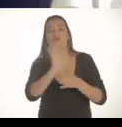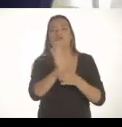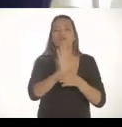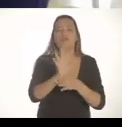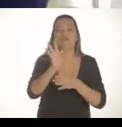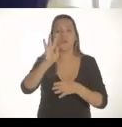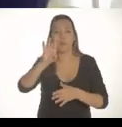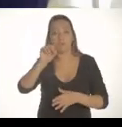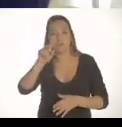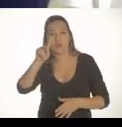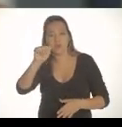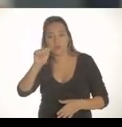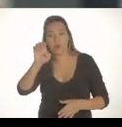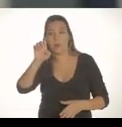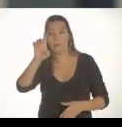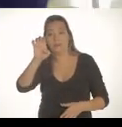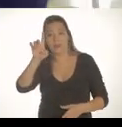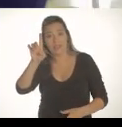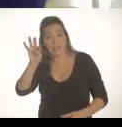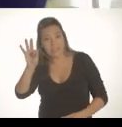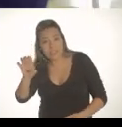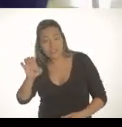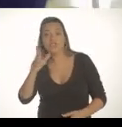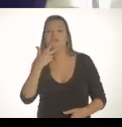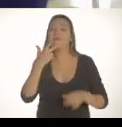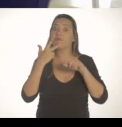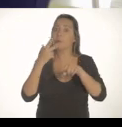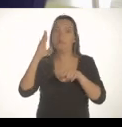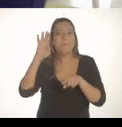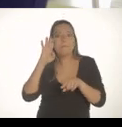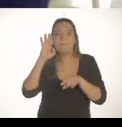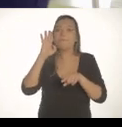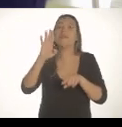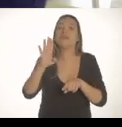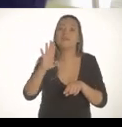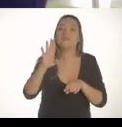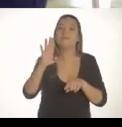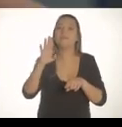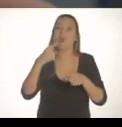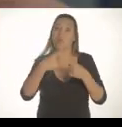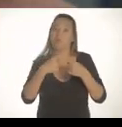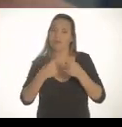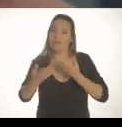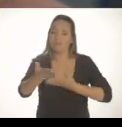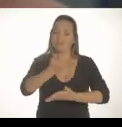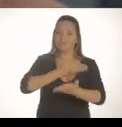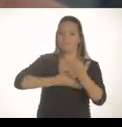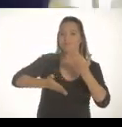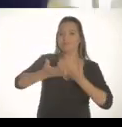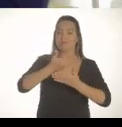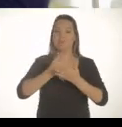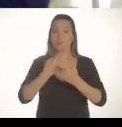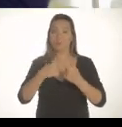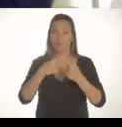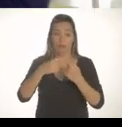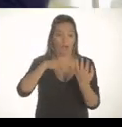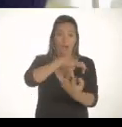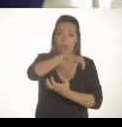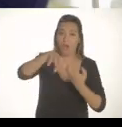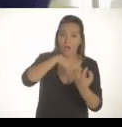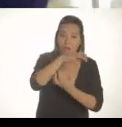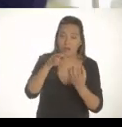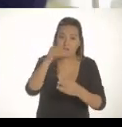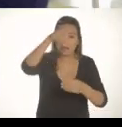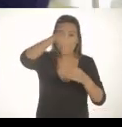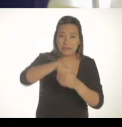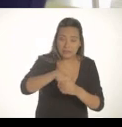pelo filme Tropa de Elite, em que ele teve um papel fundamental para que um início